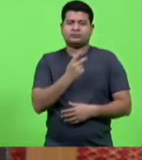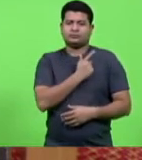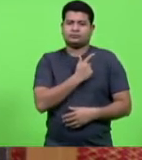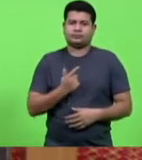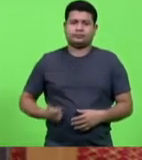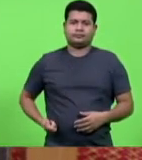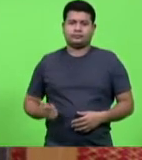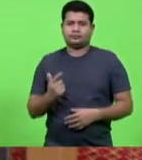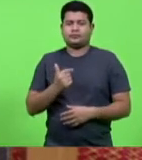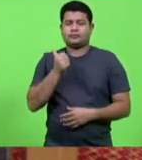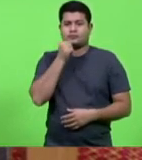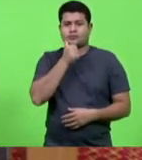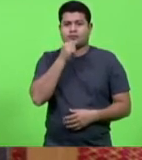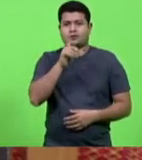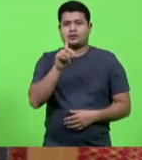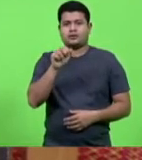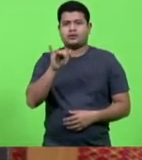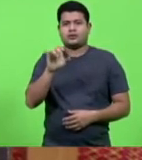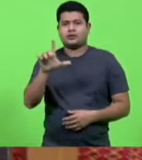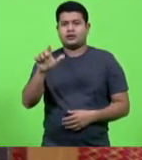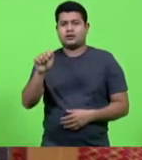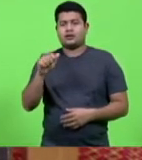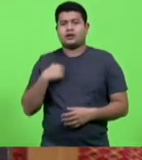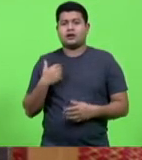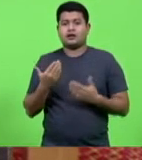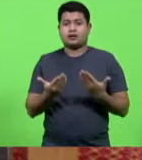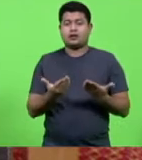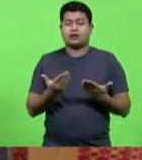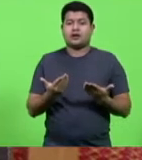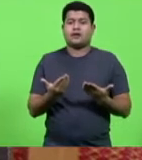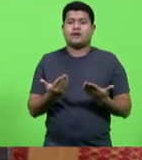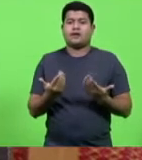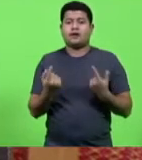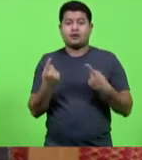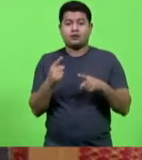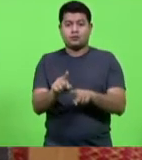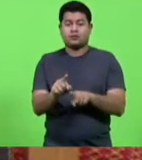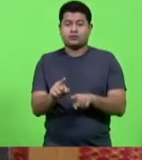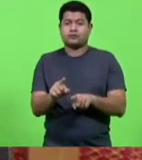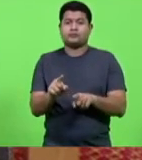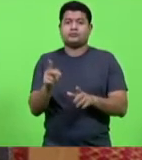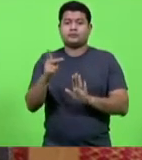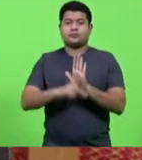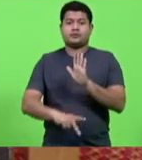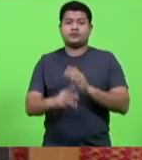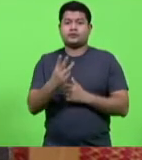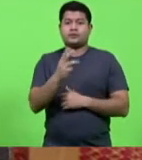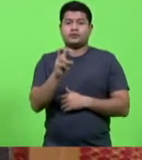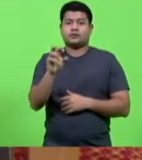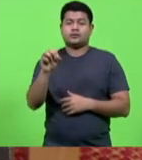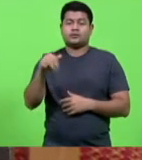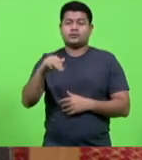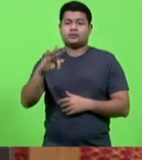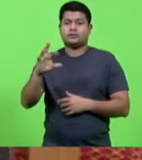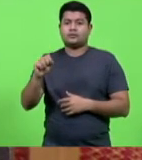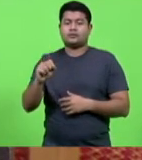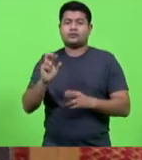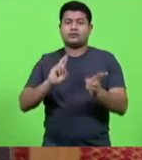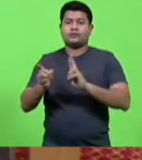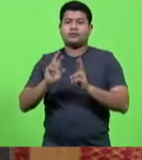ao projeto dos 350 milhões para as rodovias federais. E esse projeto aí que